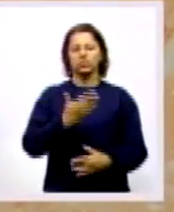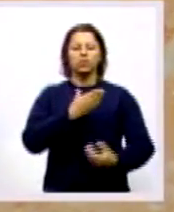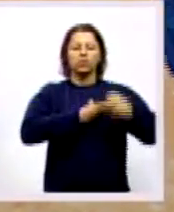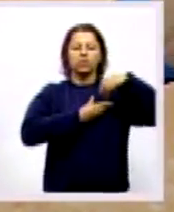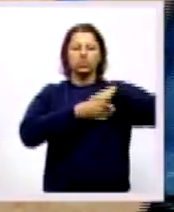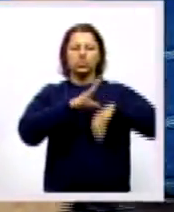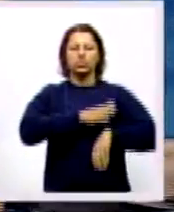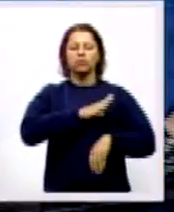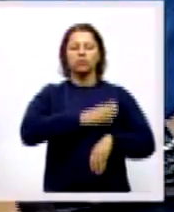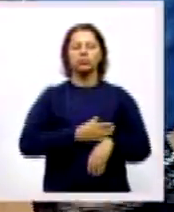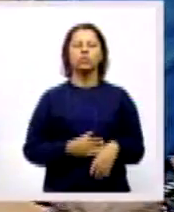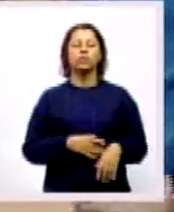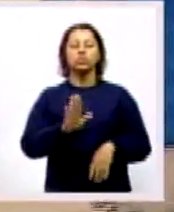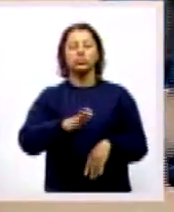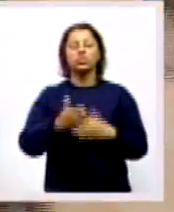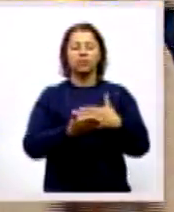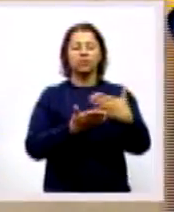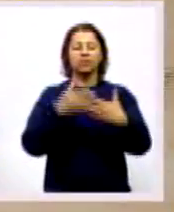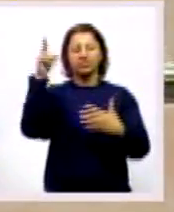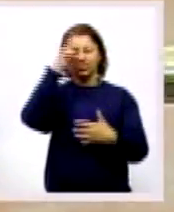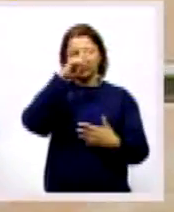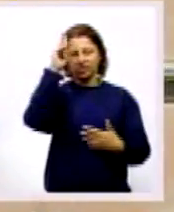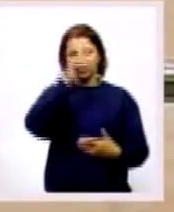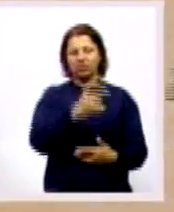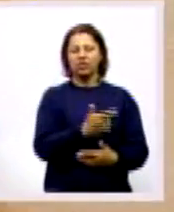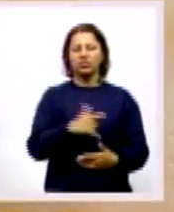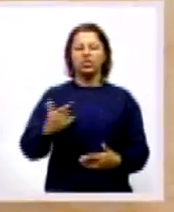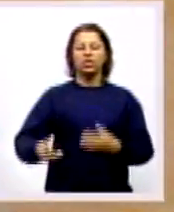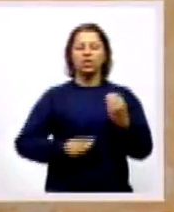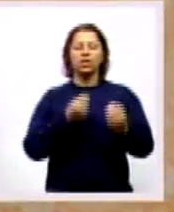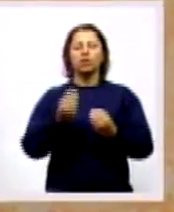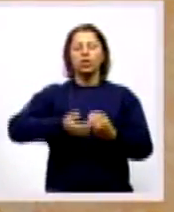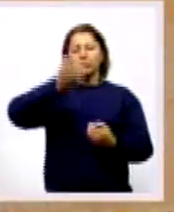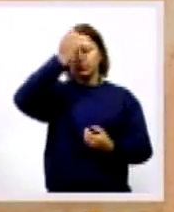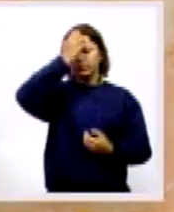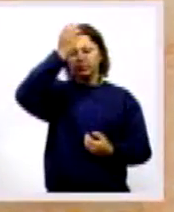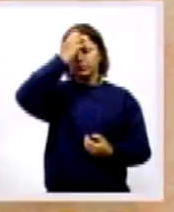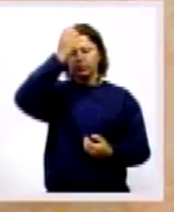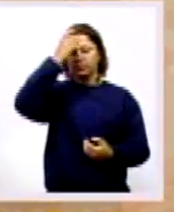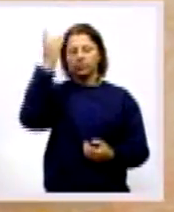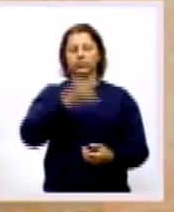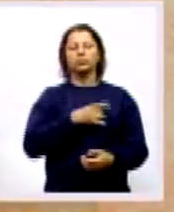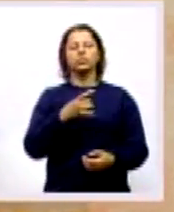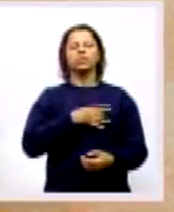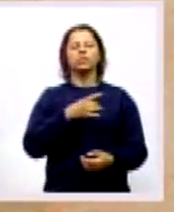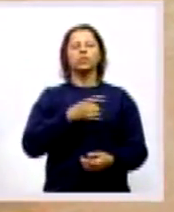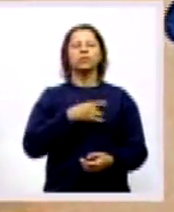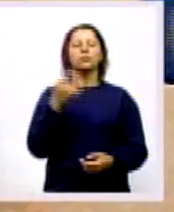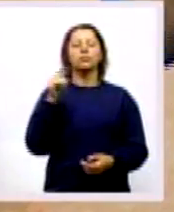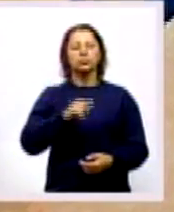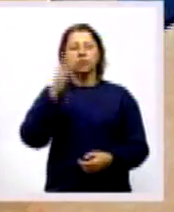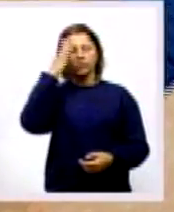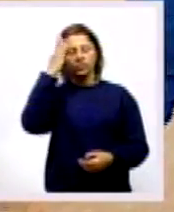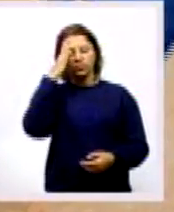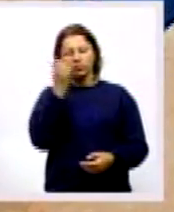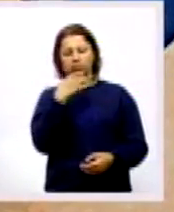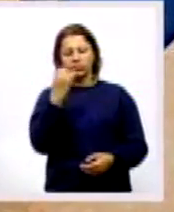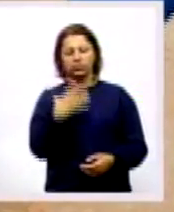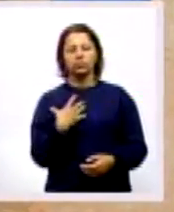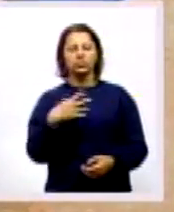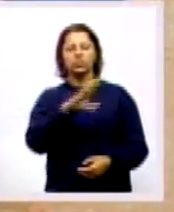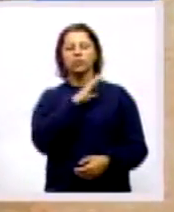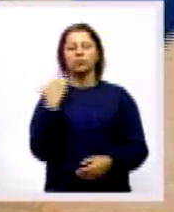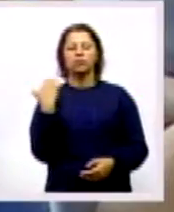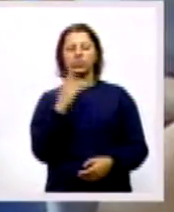de nós. É aí aquela história. Você não tem razão consciente para ter medo. Você sabe muito bem que defunto não